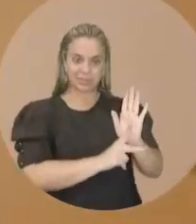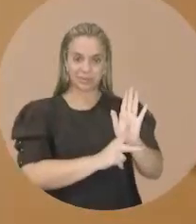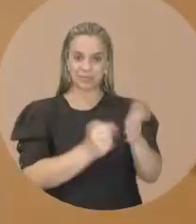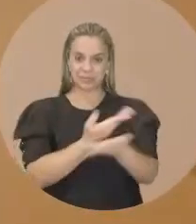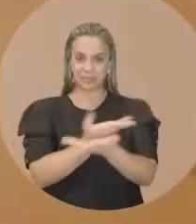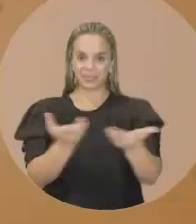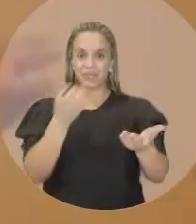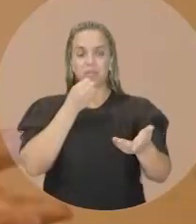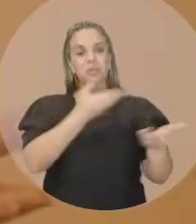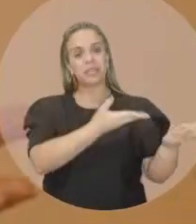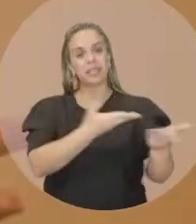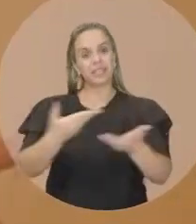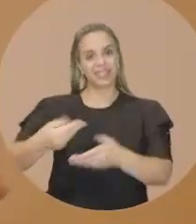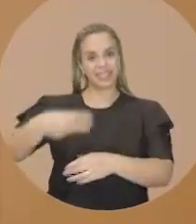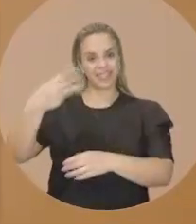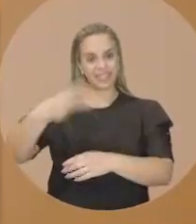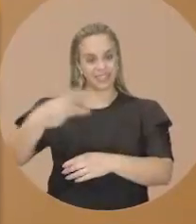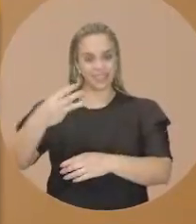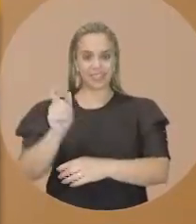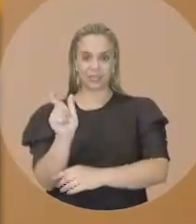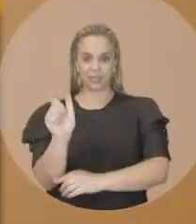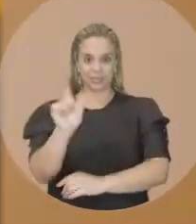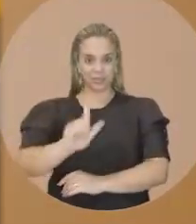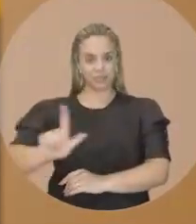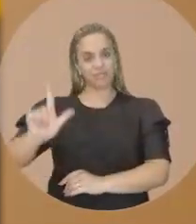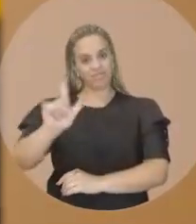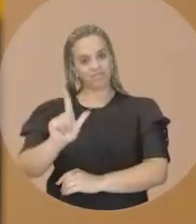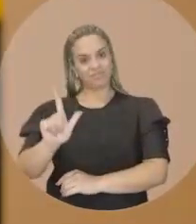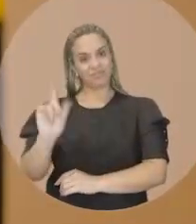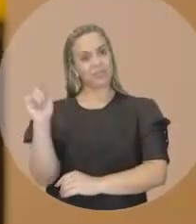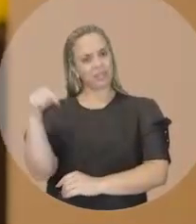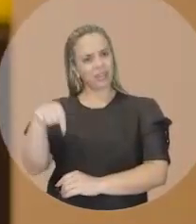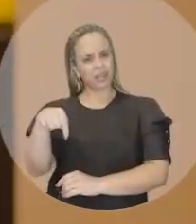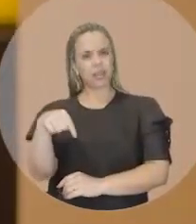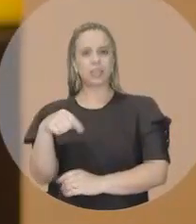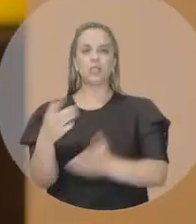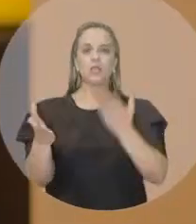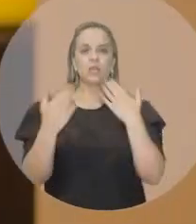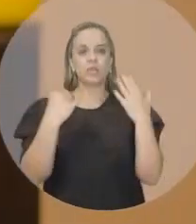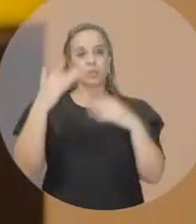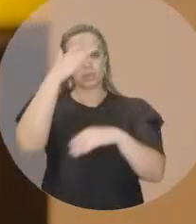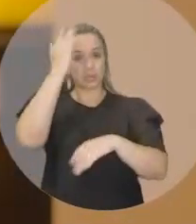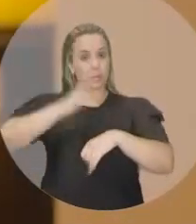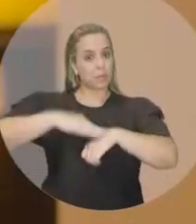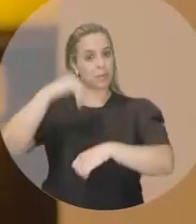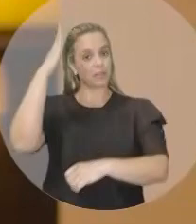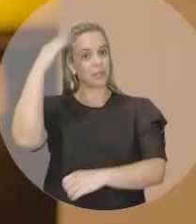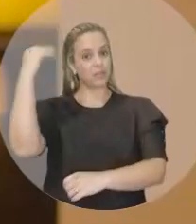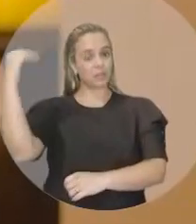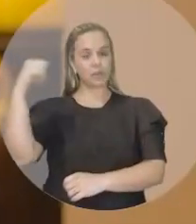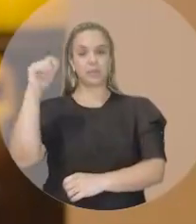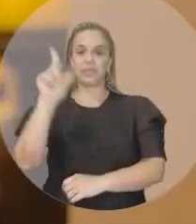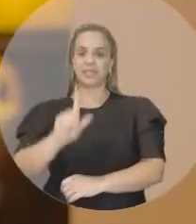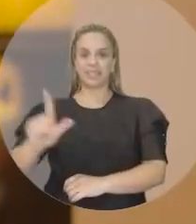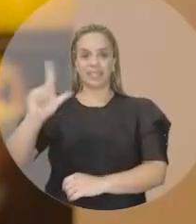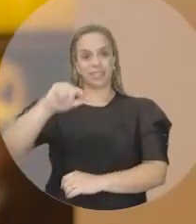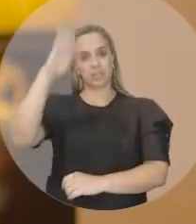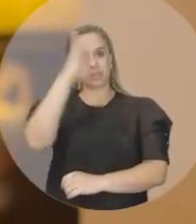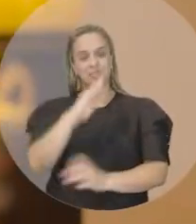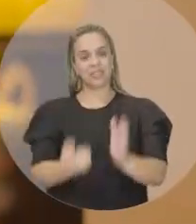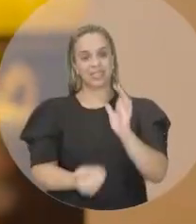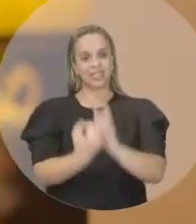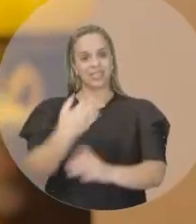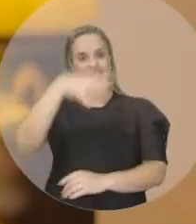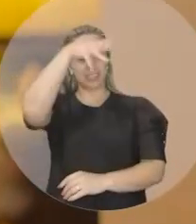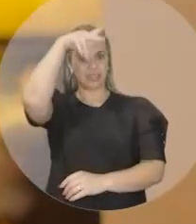prosa. Sejam bem-vindos à terceira temporada do Palavra Literária. Aqui vamos falar com os maiores nomes da literatura